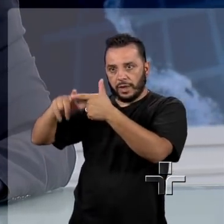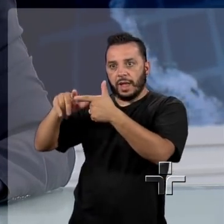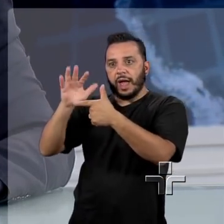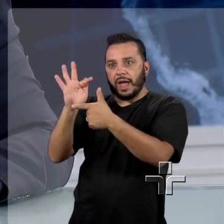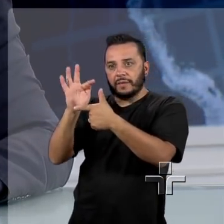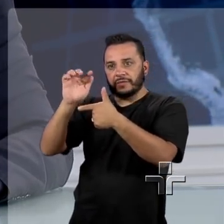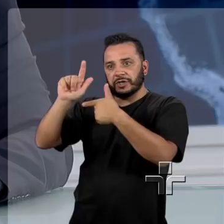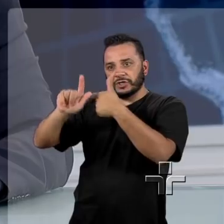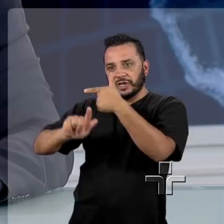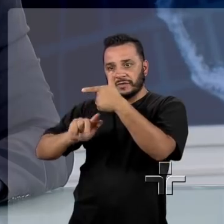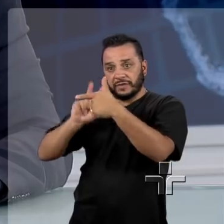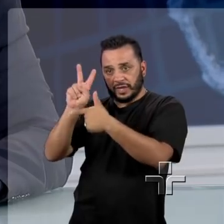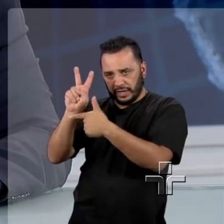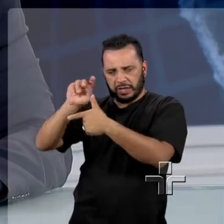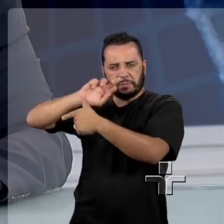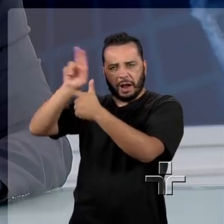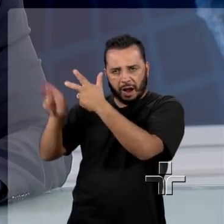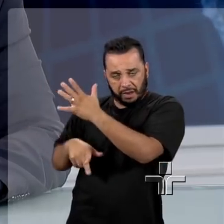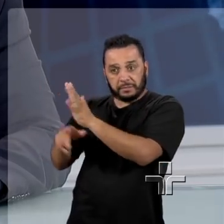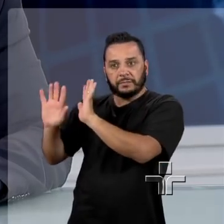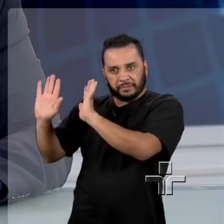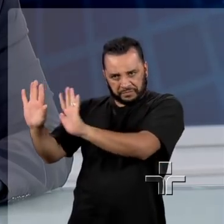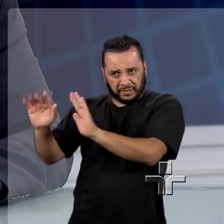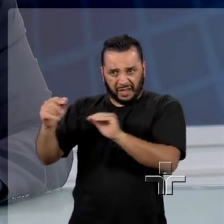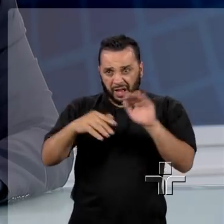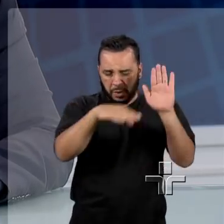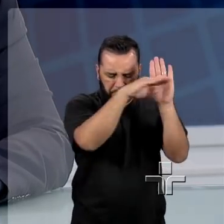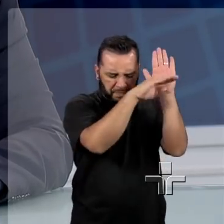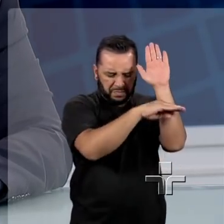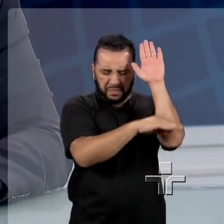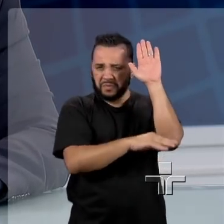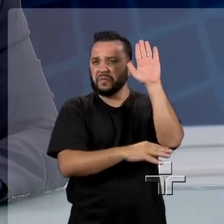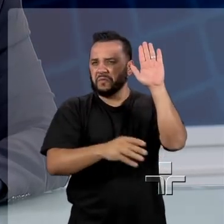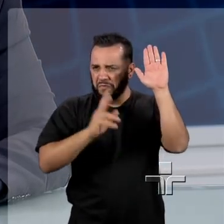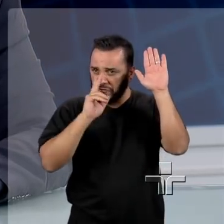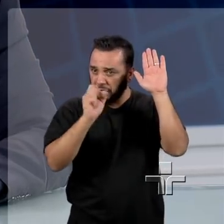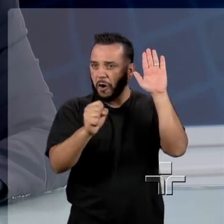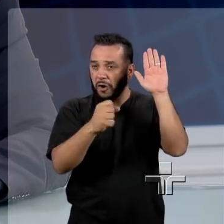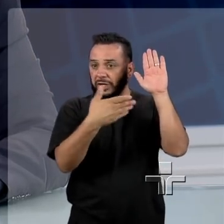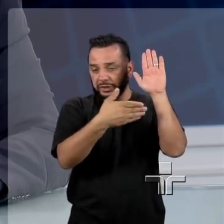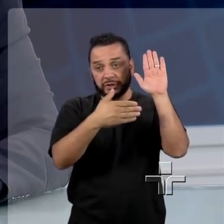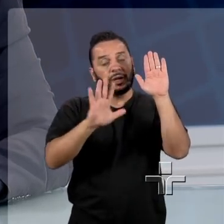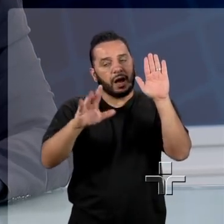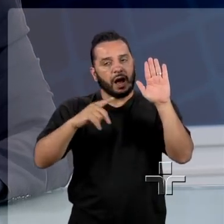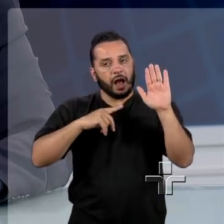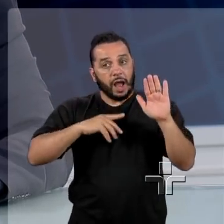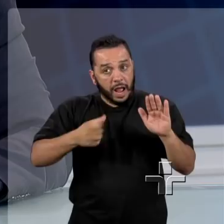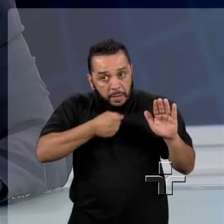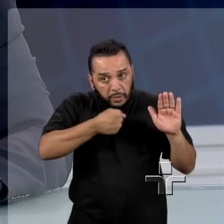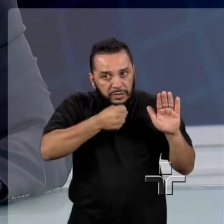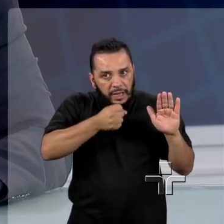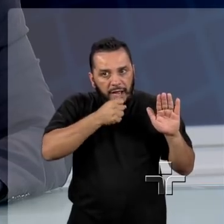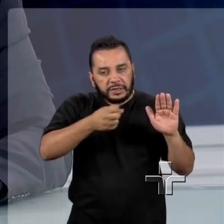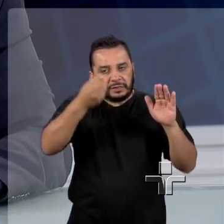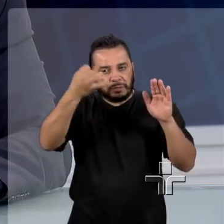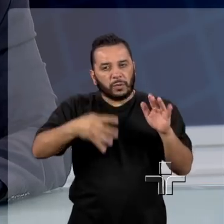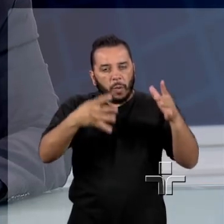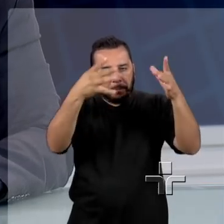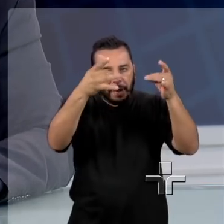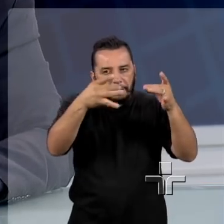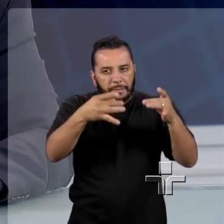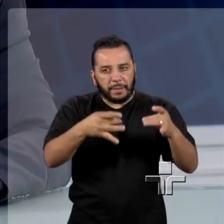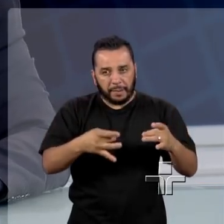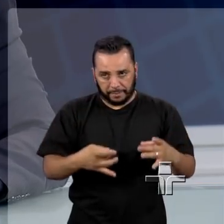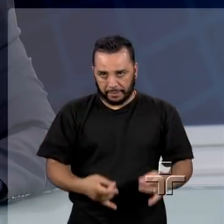pacote muito consistente, muito profundo. A reportagem fala de alguns aspectos, mas há também a criminalização